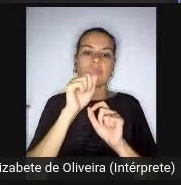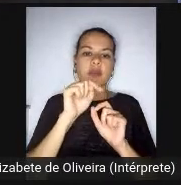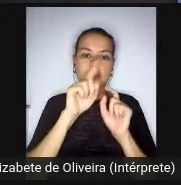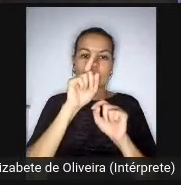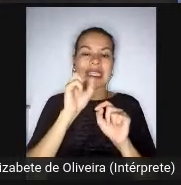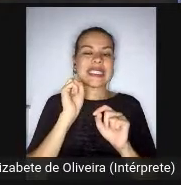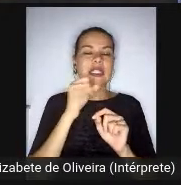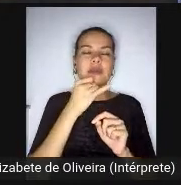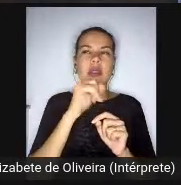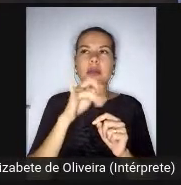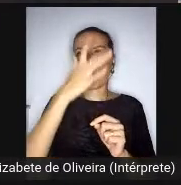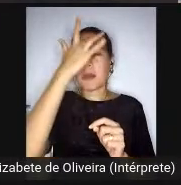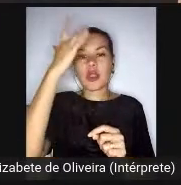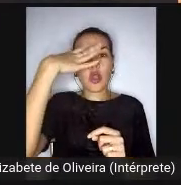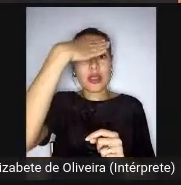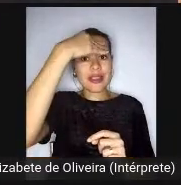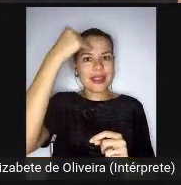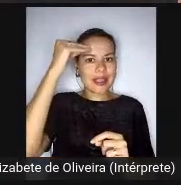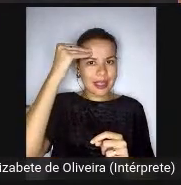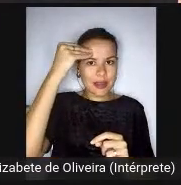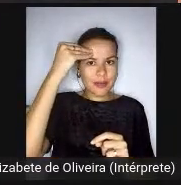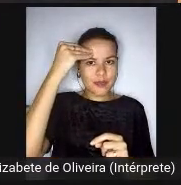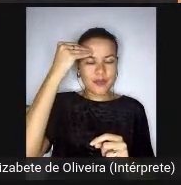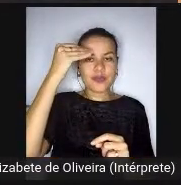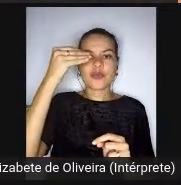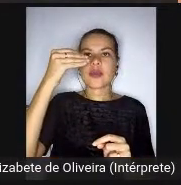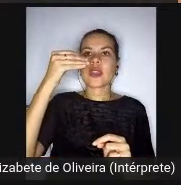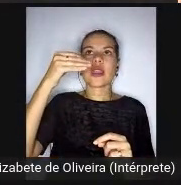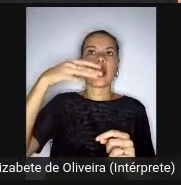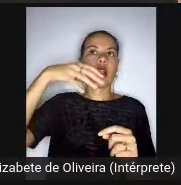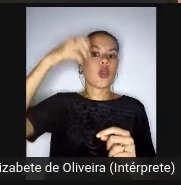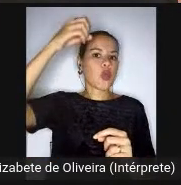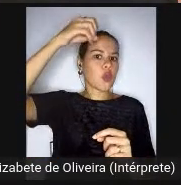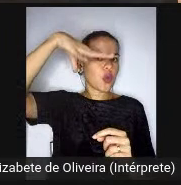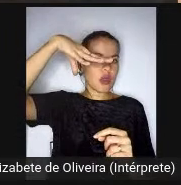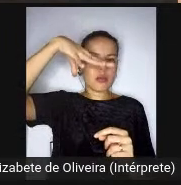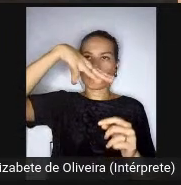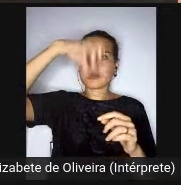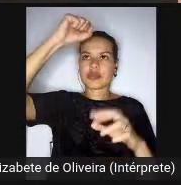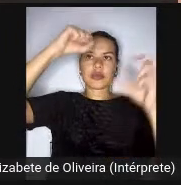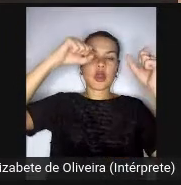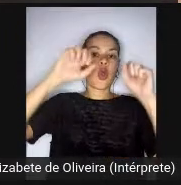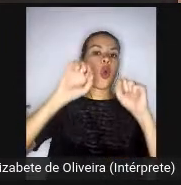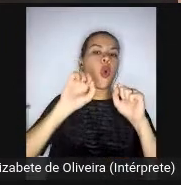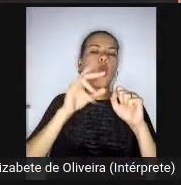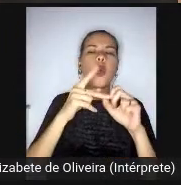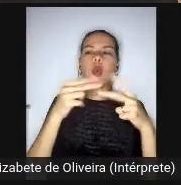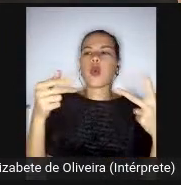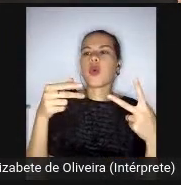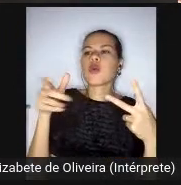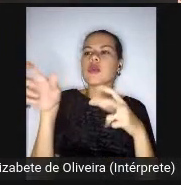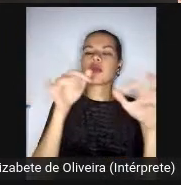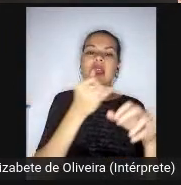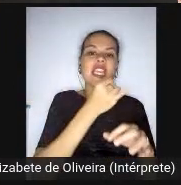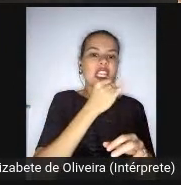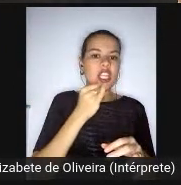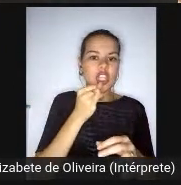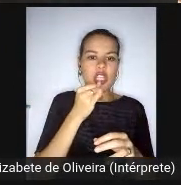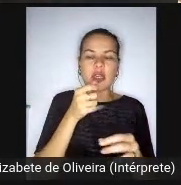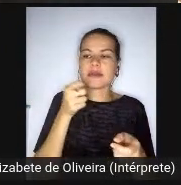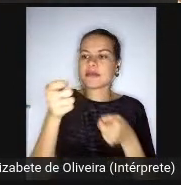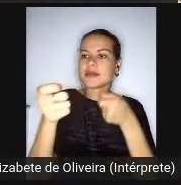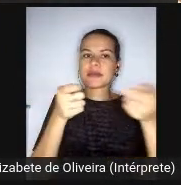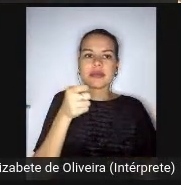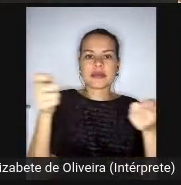esqueceu a de desligar algum eletrodoméstico ou desligar algum dispositivo em